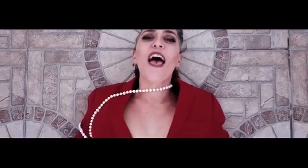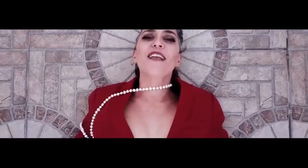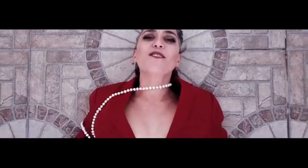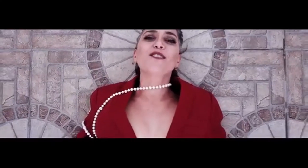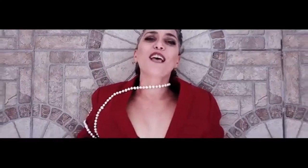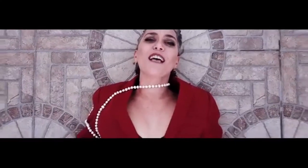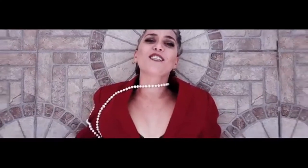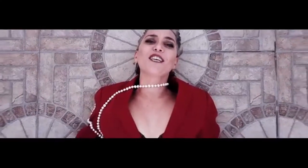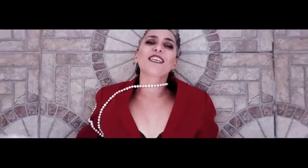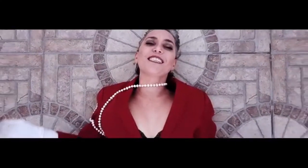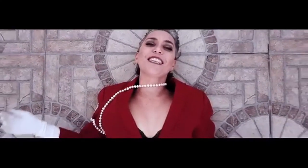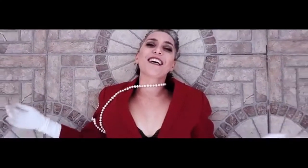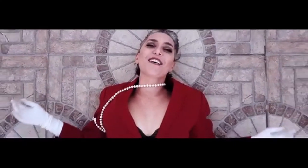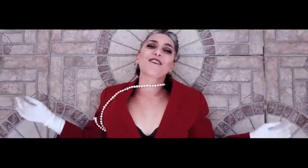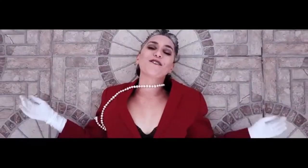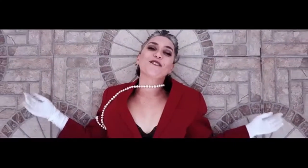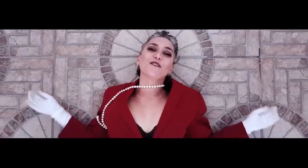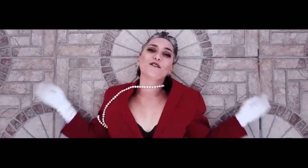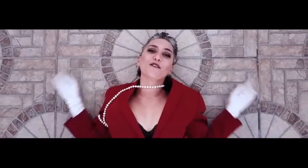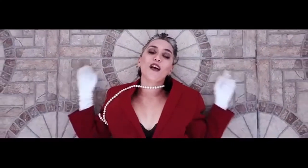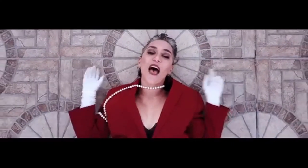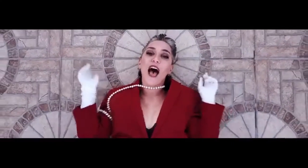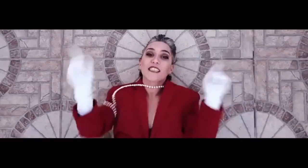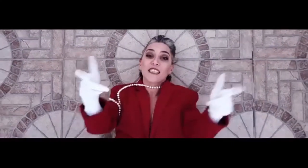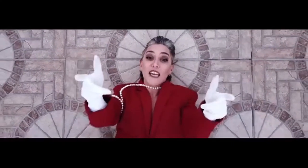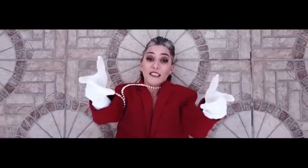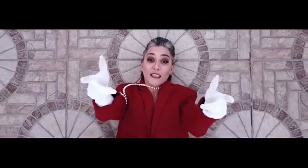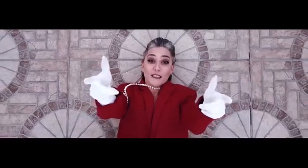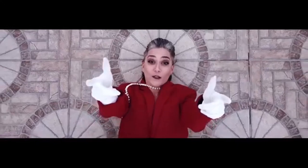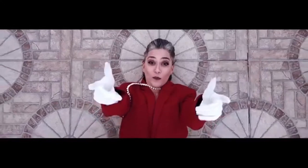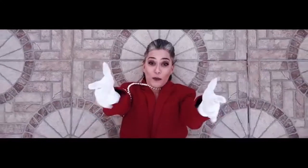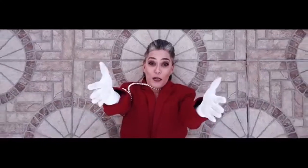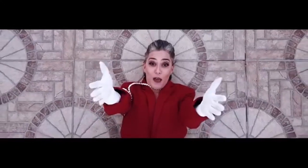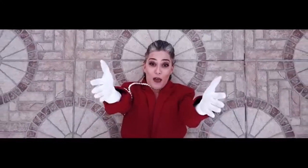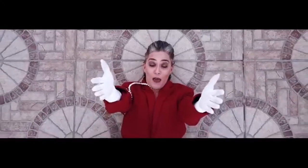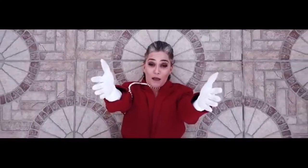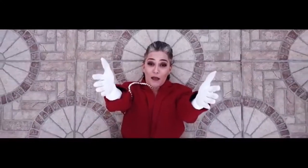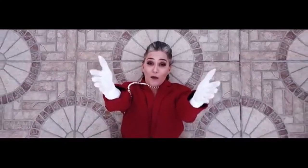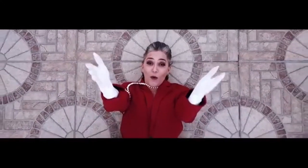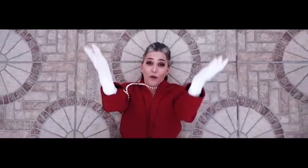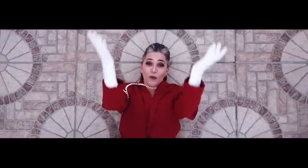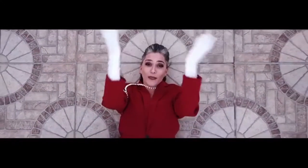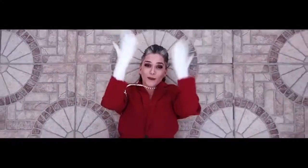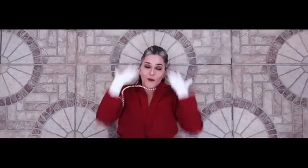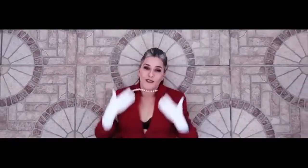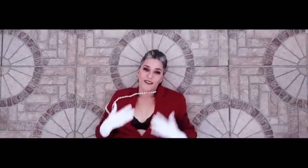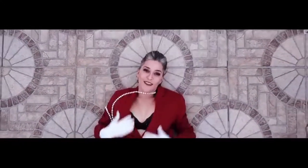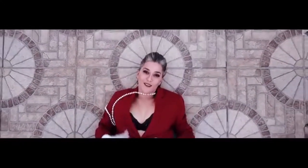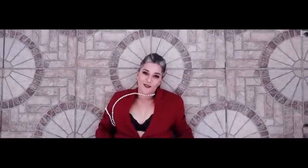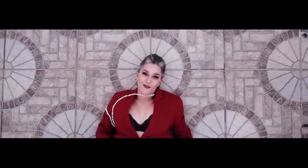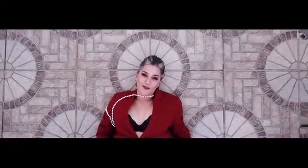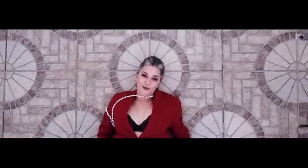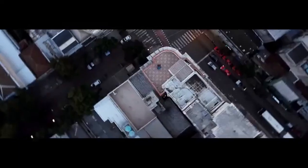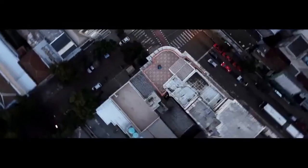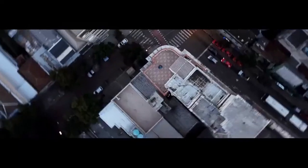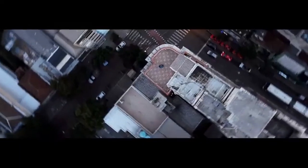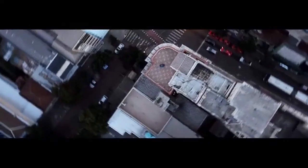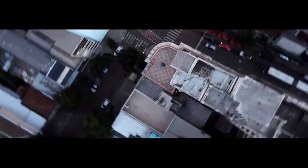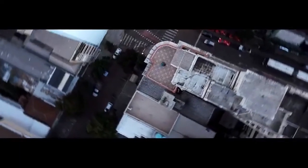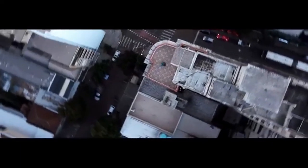seu jeito de agir estranho. Há seres que se surpreendem com o espontâneo.